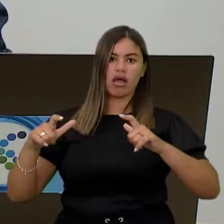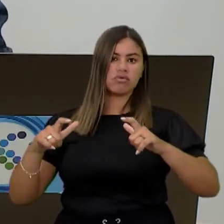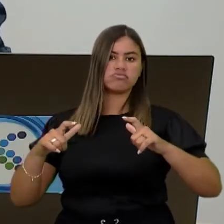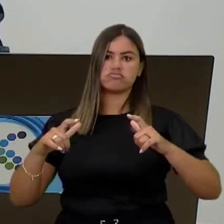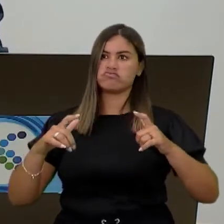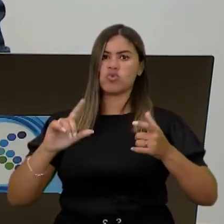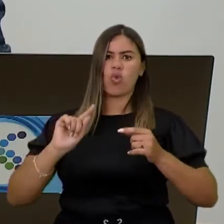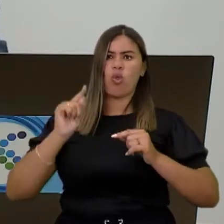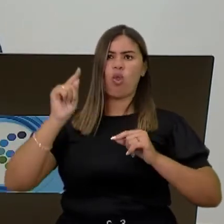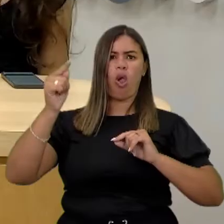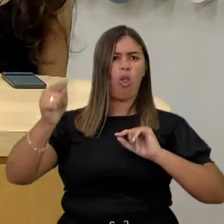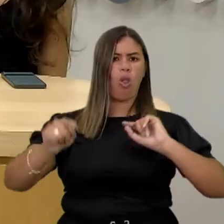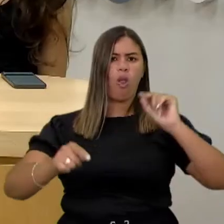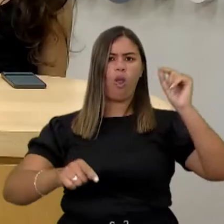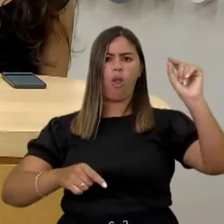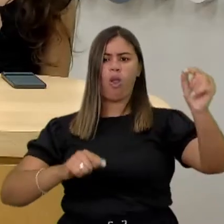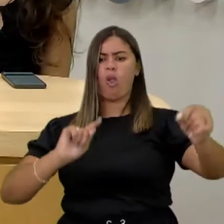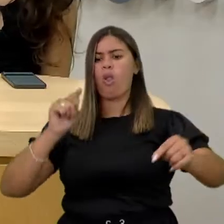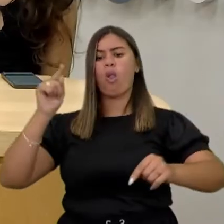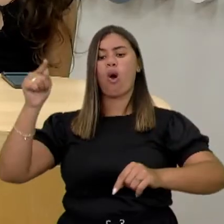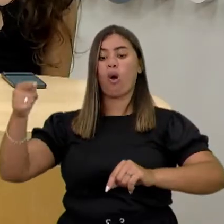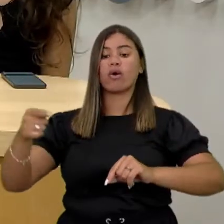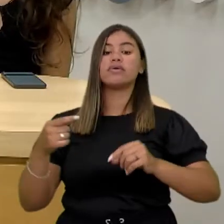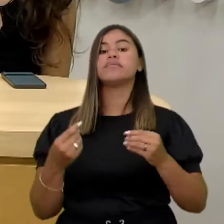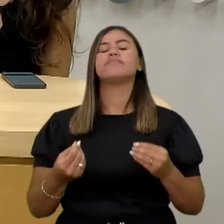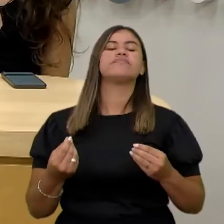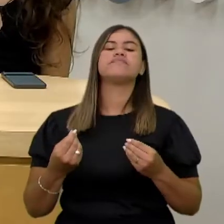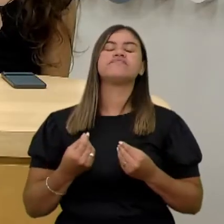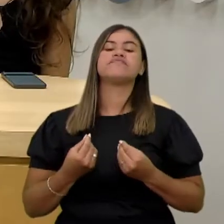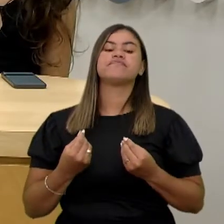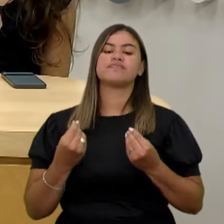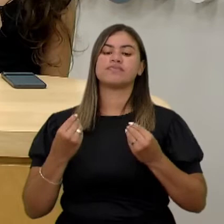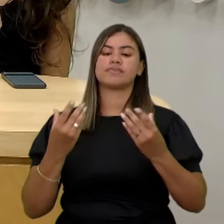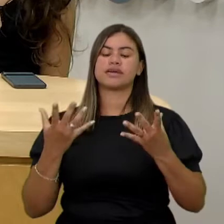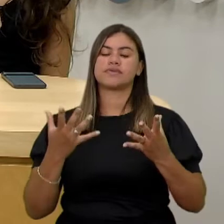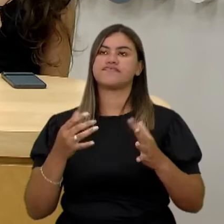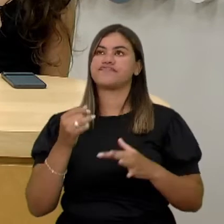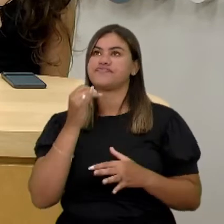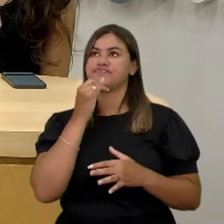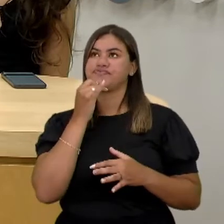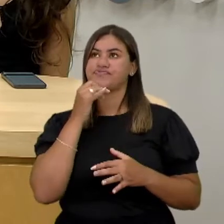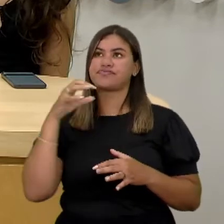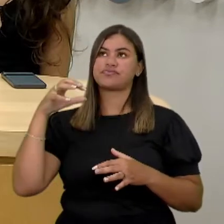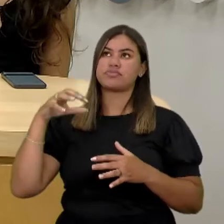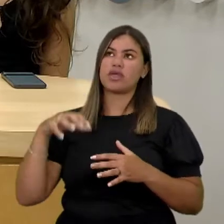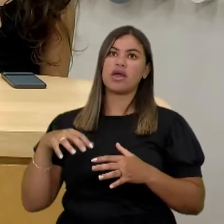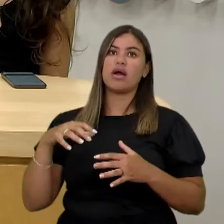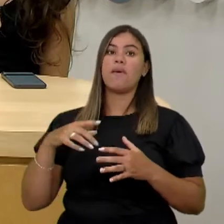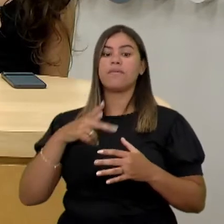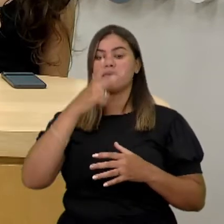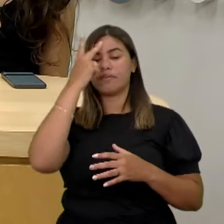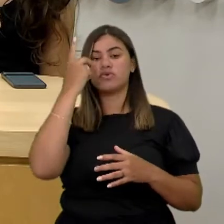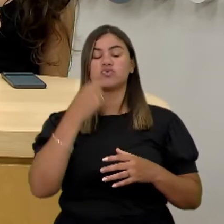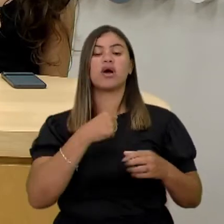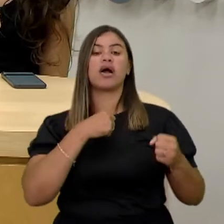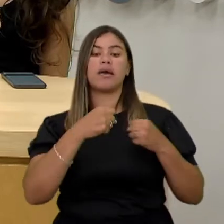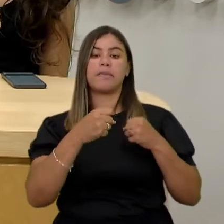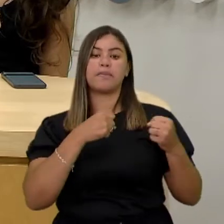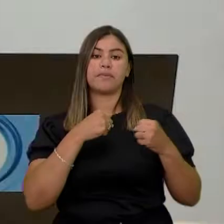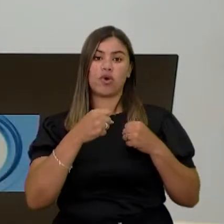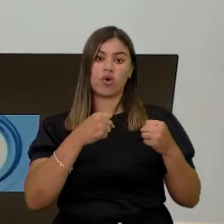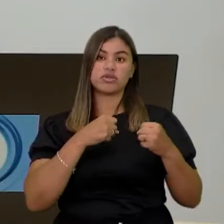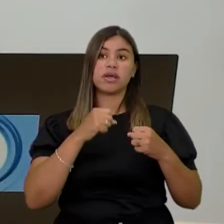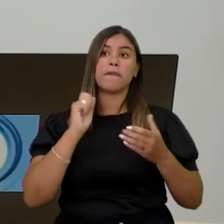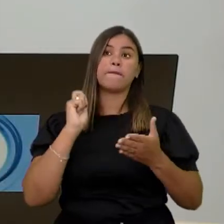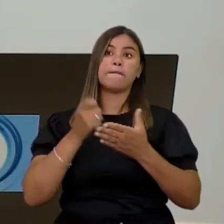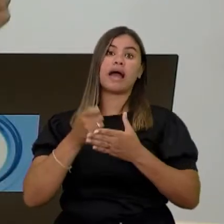locais mais distantes de nós. Por exemplo, tem uma agência de notícia com um repórter que paga um repórter lá na África do Sul, paga